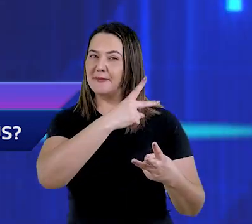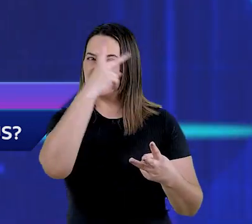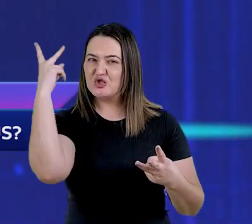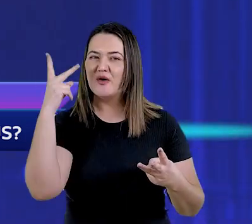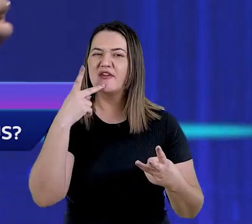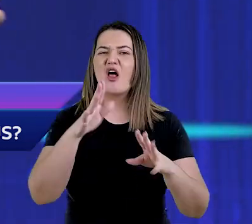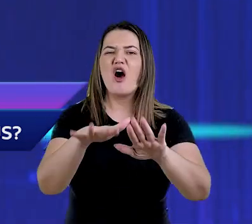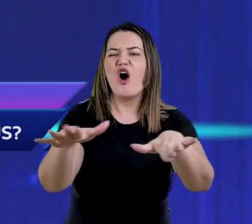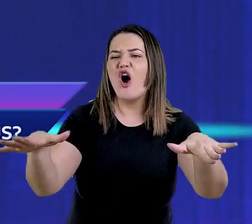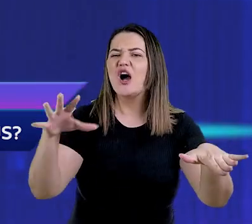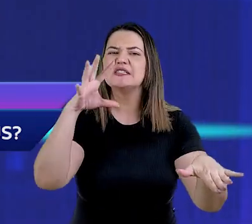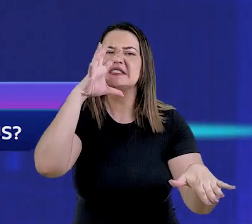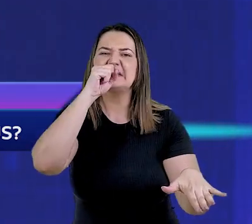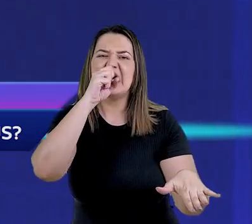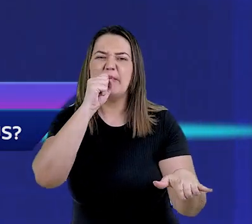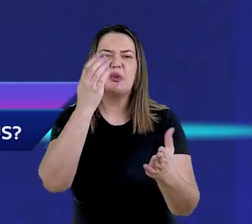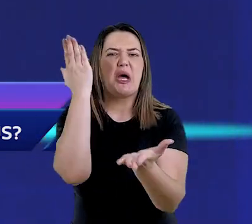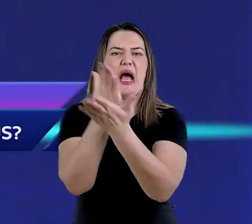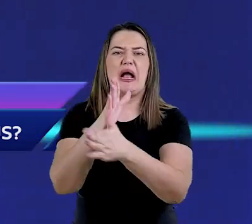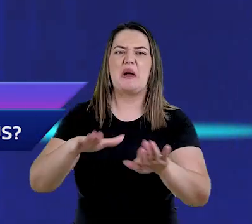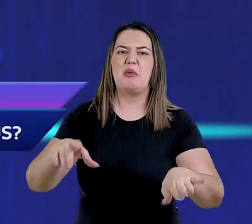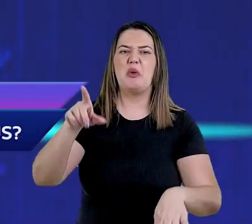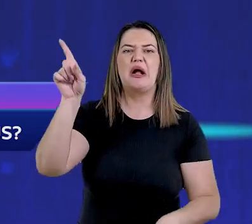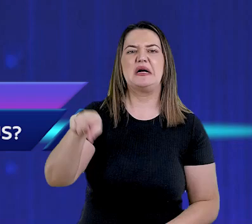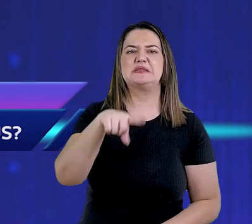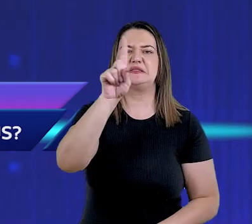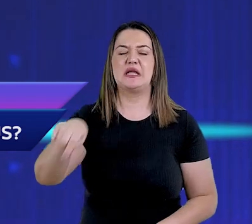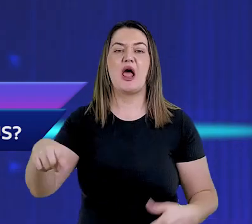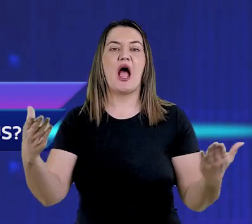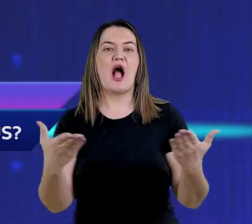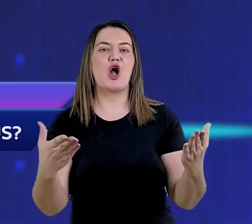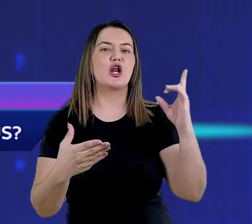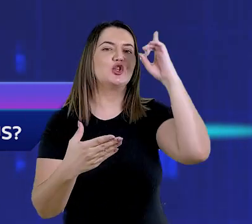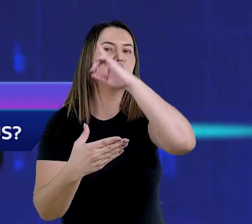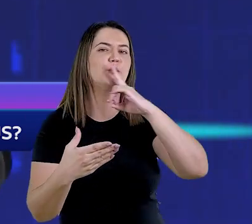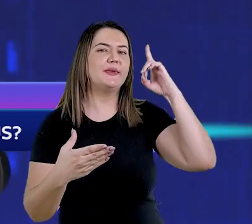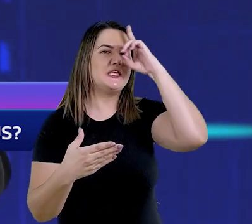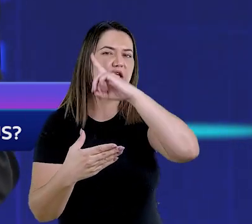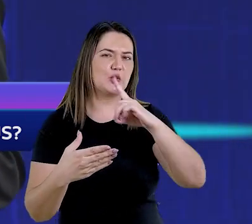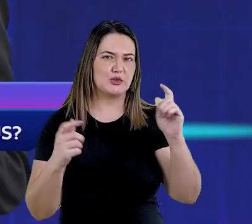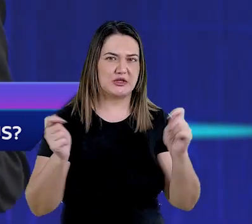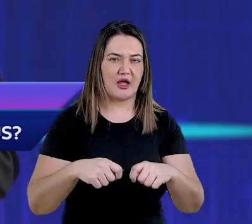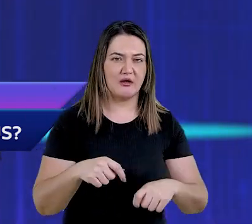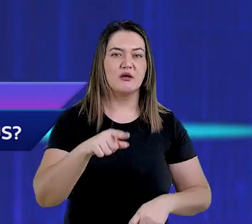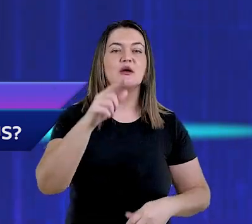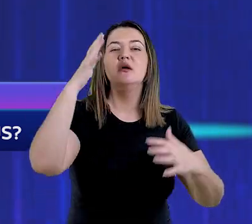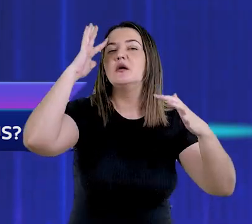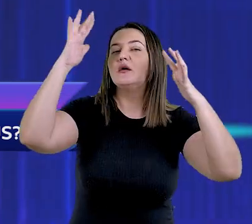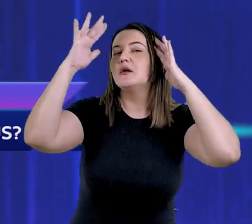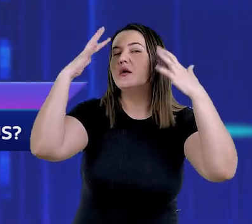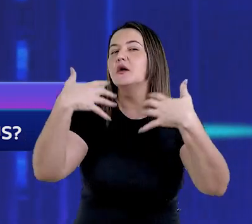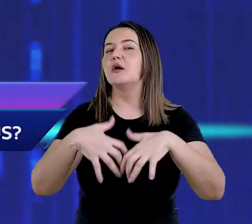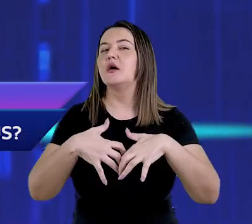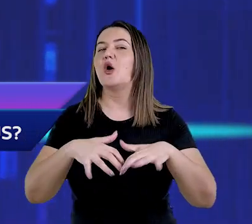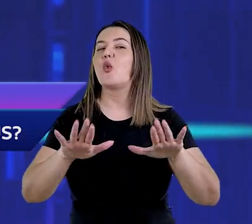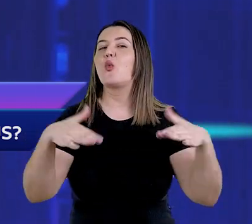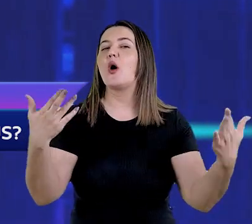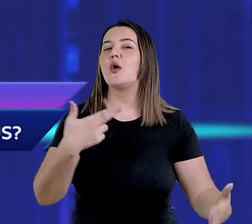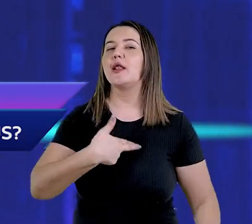A resposta a todas essas perguntas é sim. E você consegue